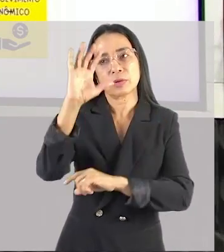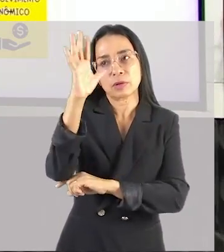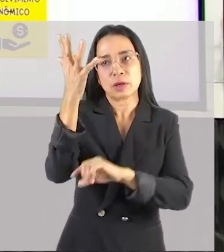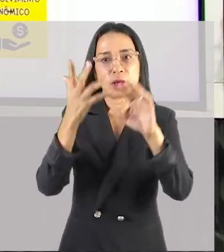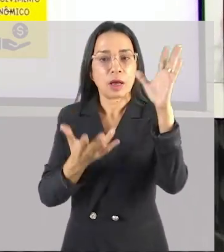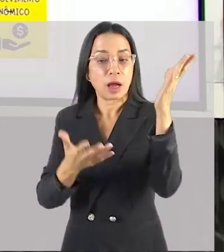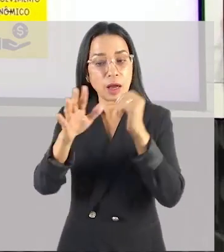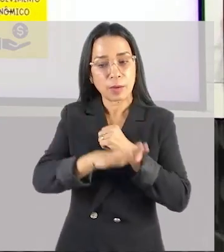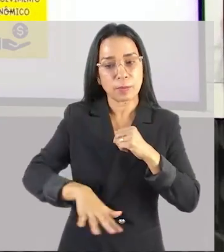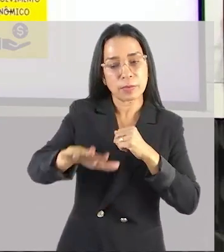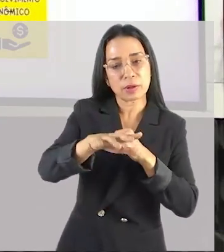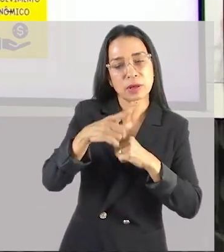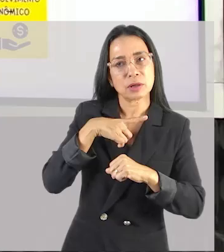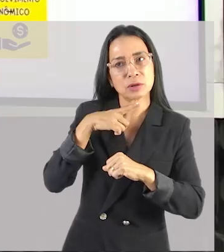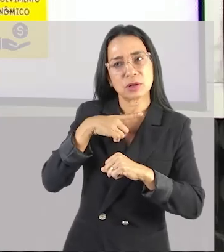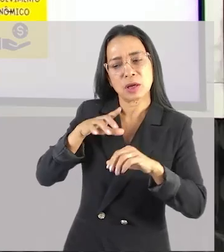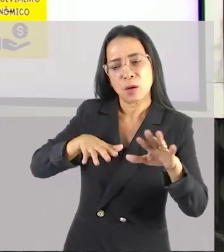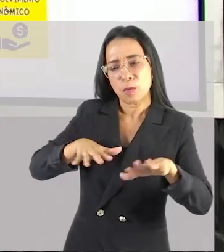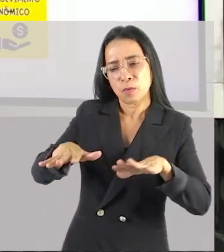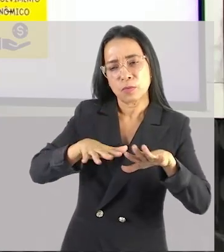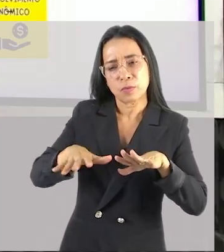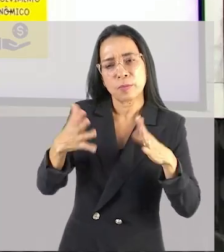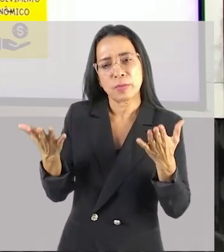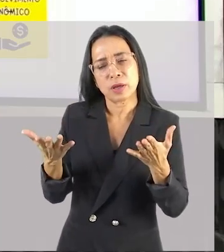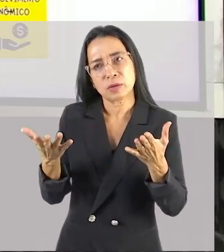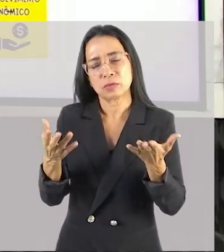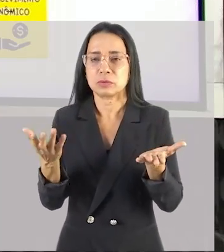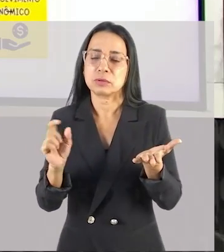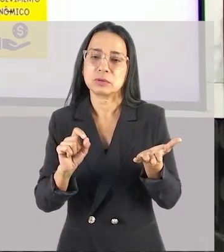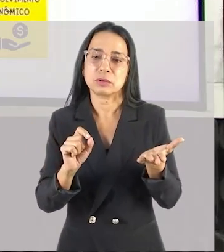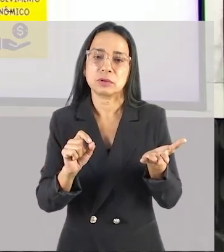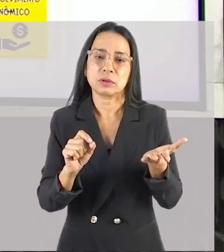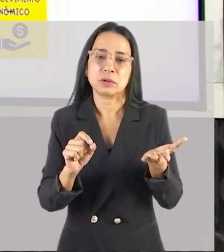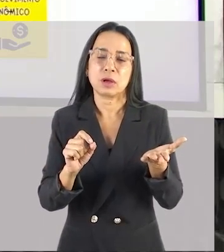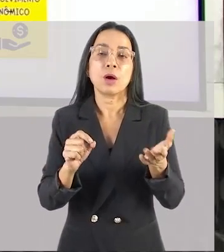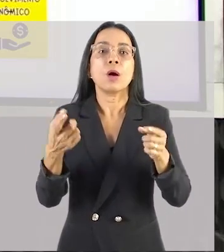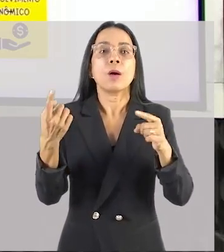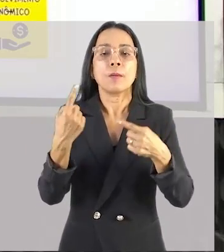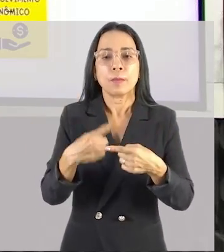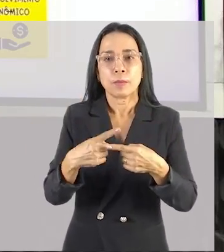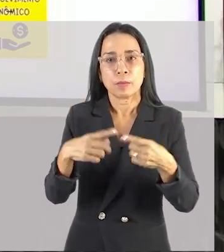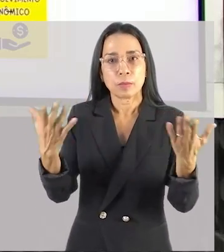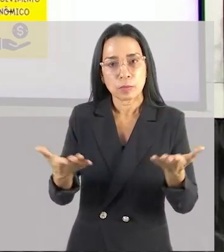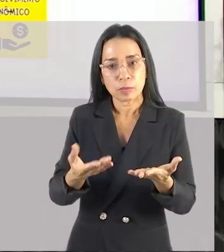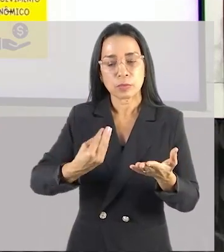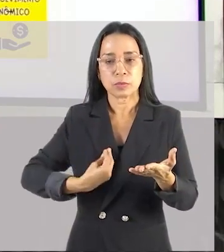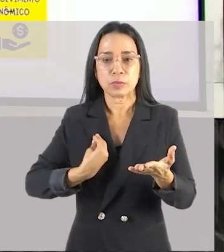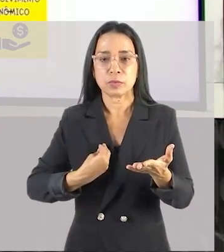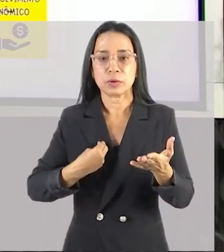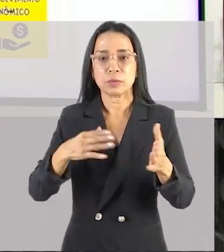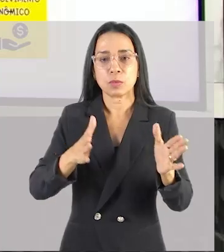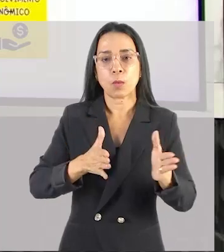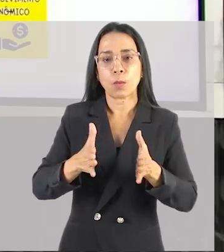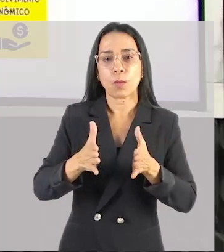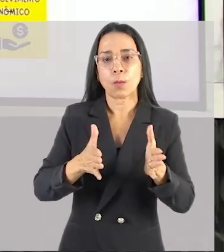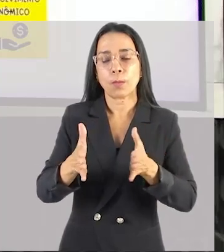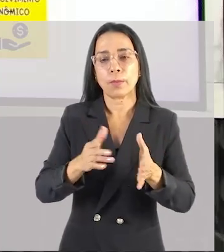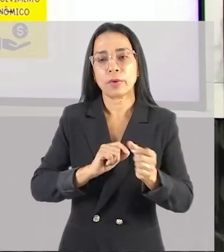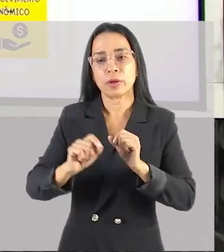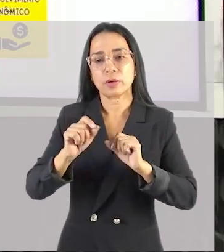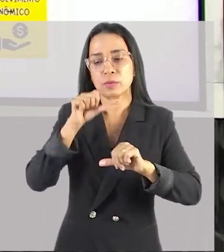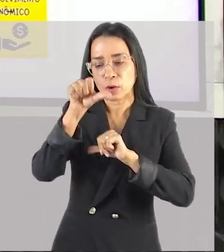cúpulas e movimentações nesse sentido, porque hoje nós vivenciamos um período de mudança climática. E essa mudança